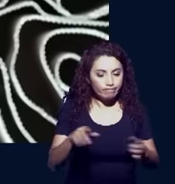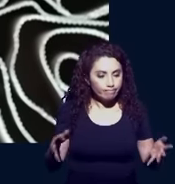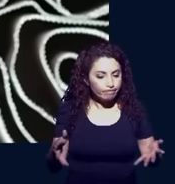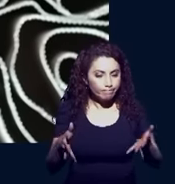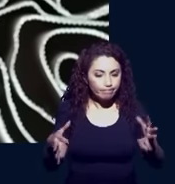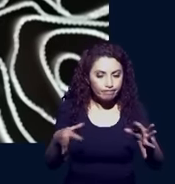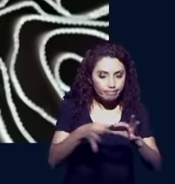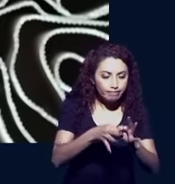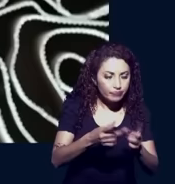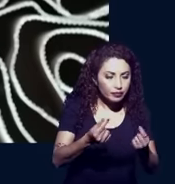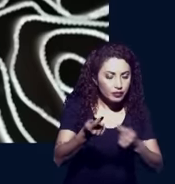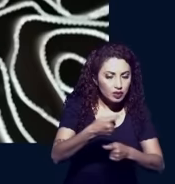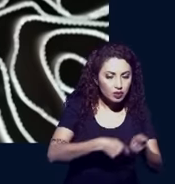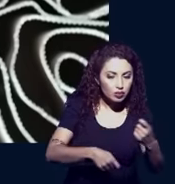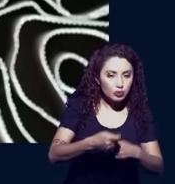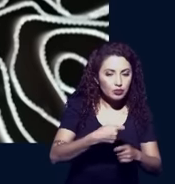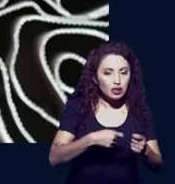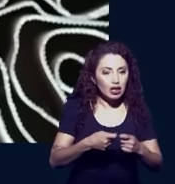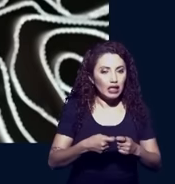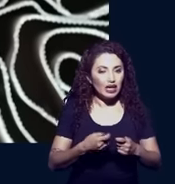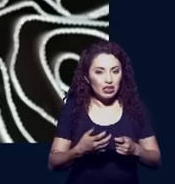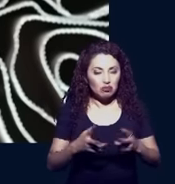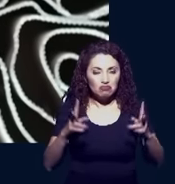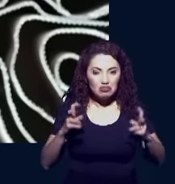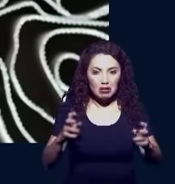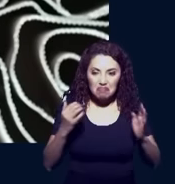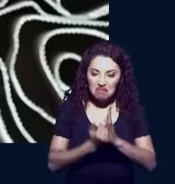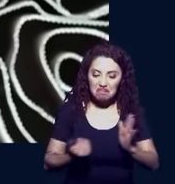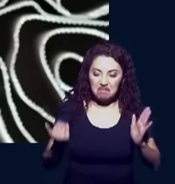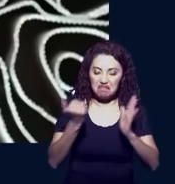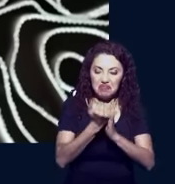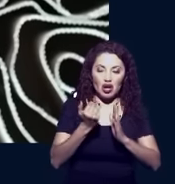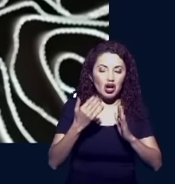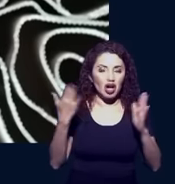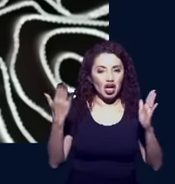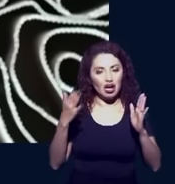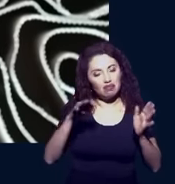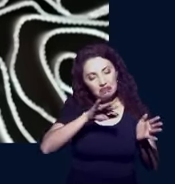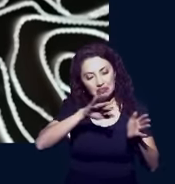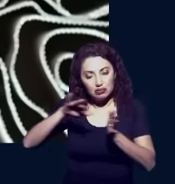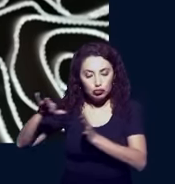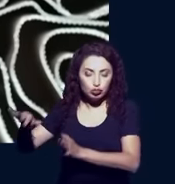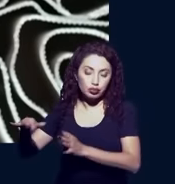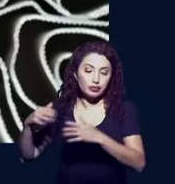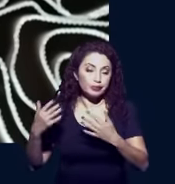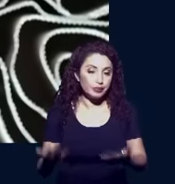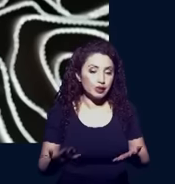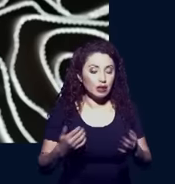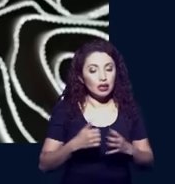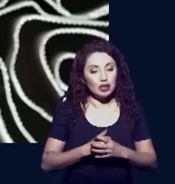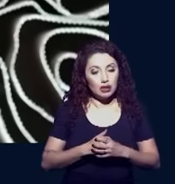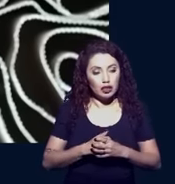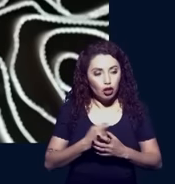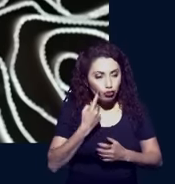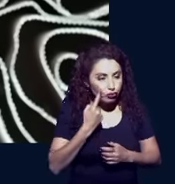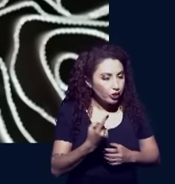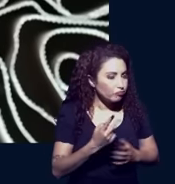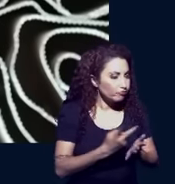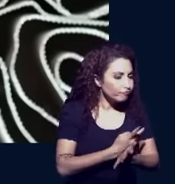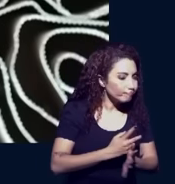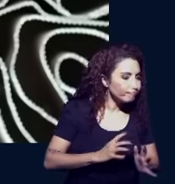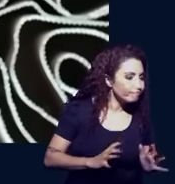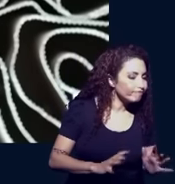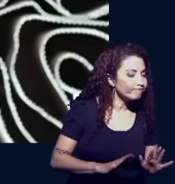econômica você vai deixando o radicalismo de lado e às vezes o radicalismo reage em relação a isso então eu tô lendo os eventos dessa